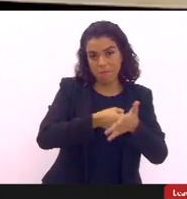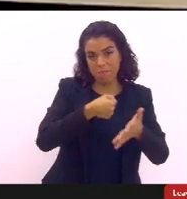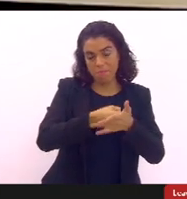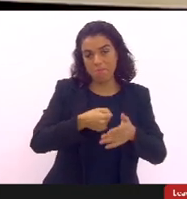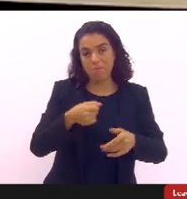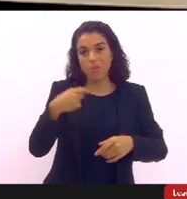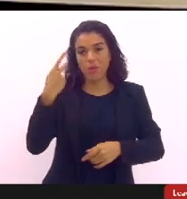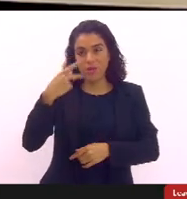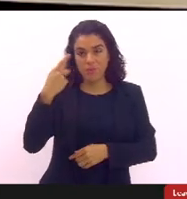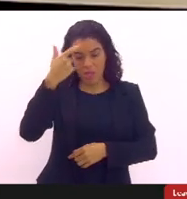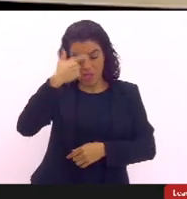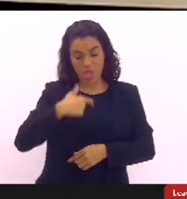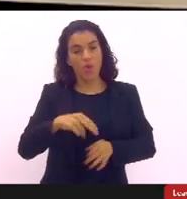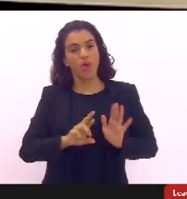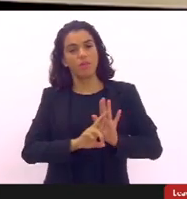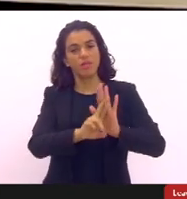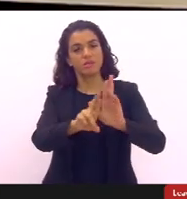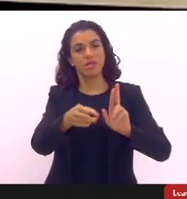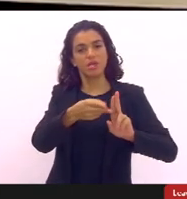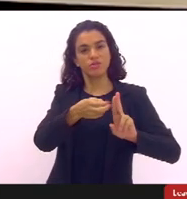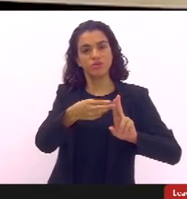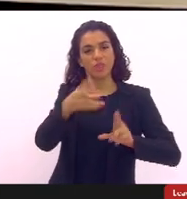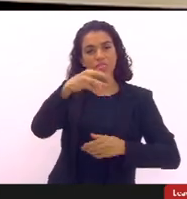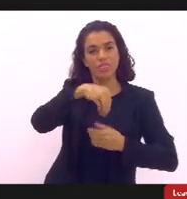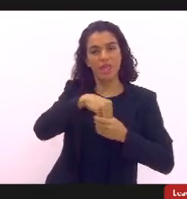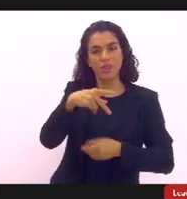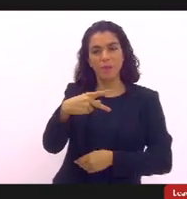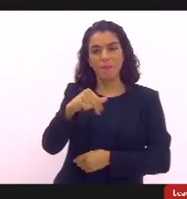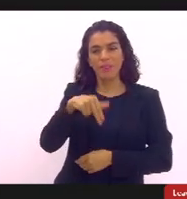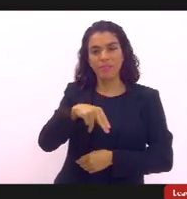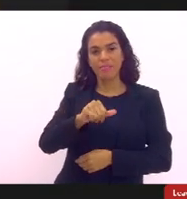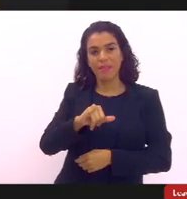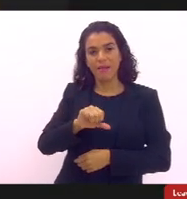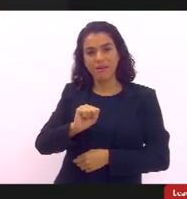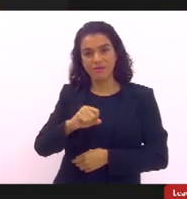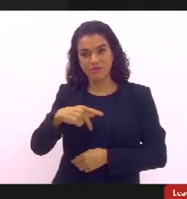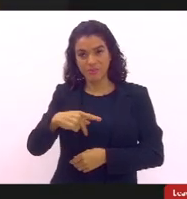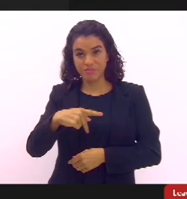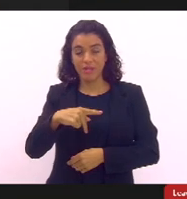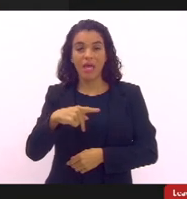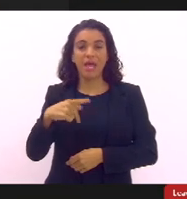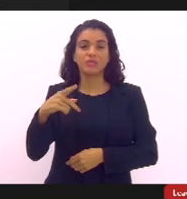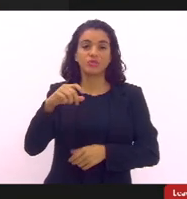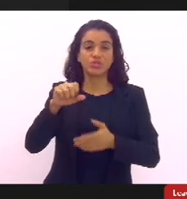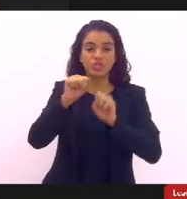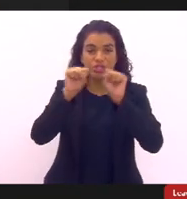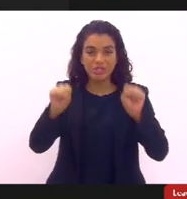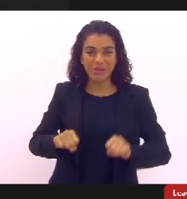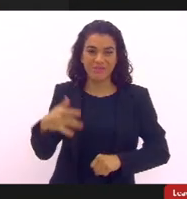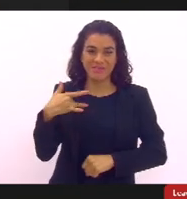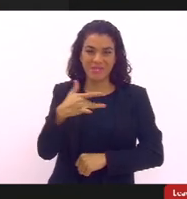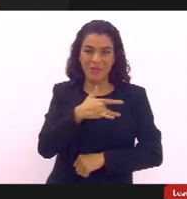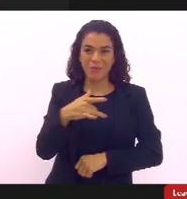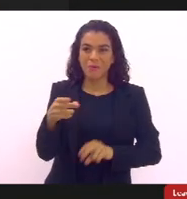eu representarei o SUS dentro da PNASP. A assistência em saúde prisional, no que não for